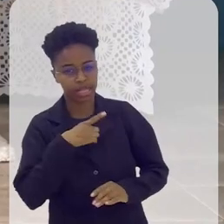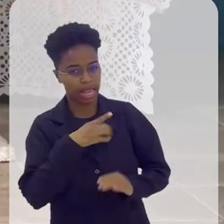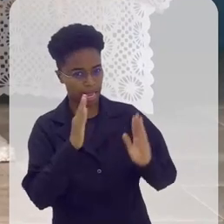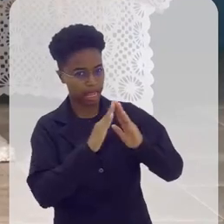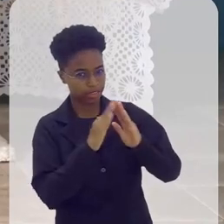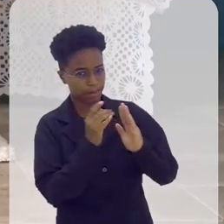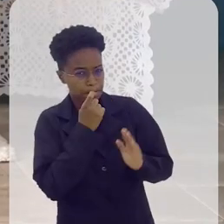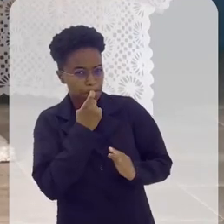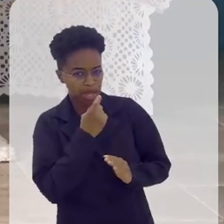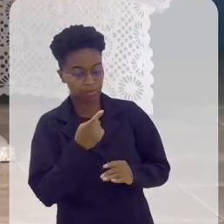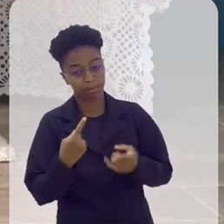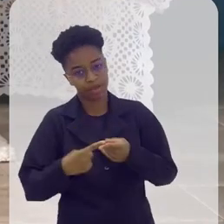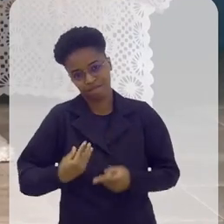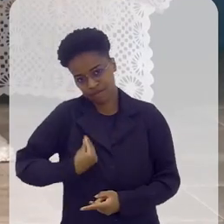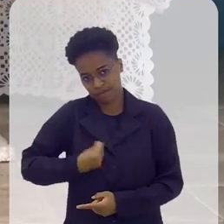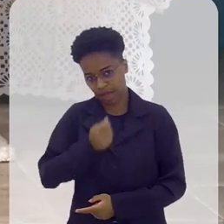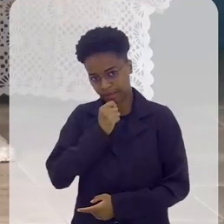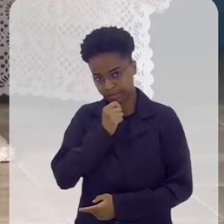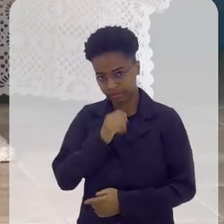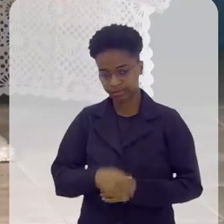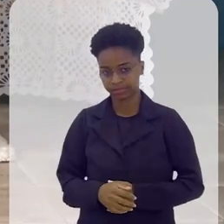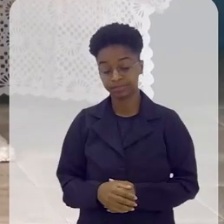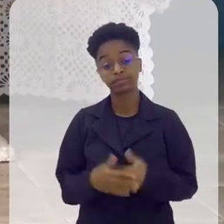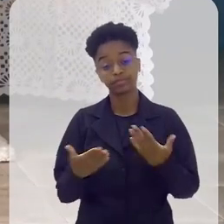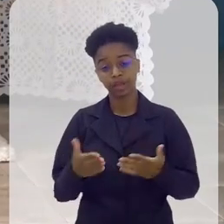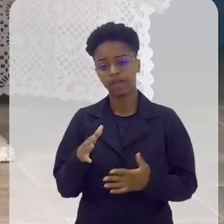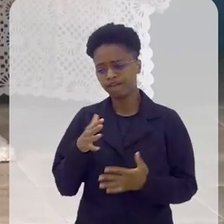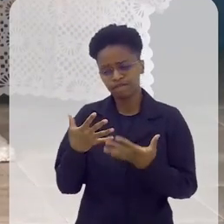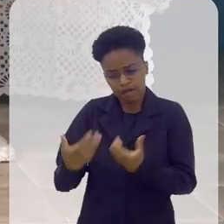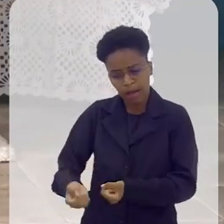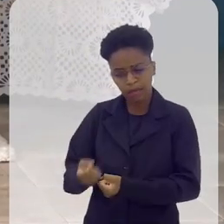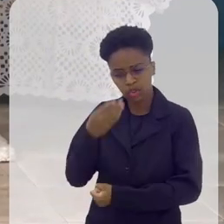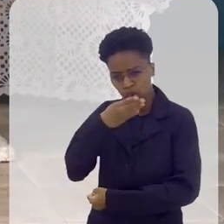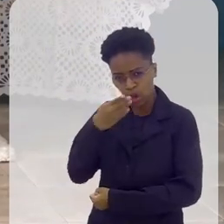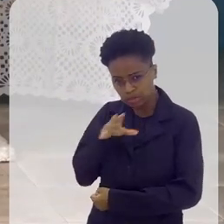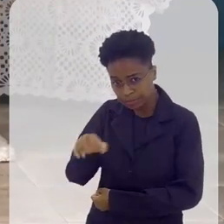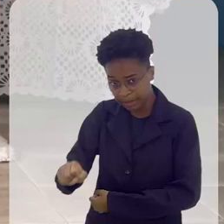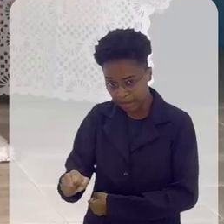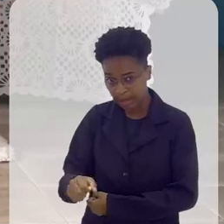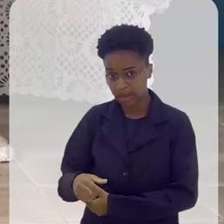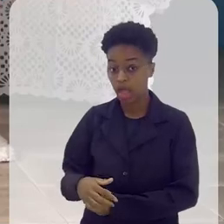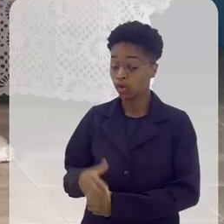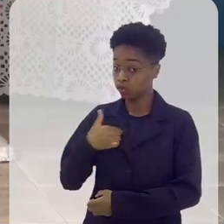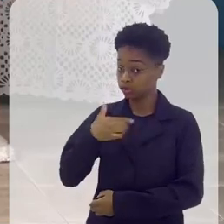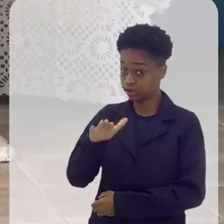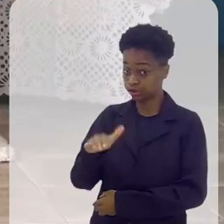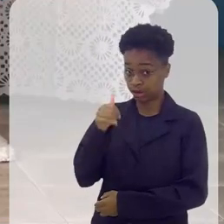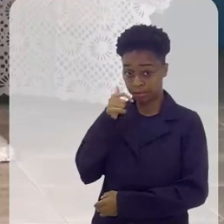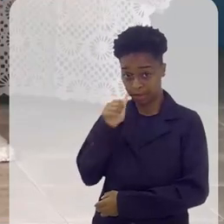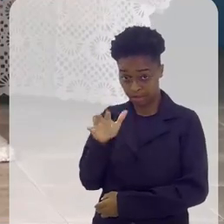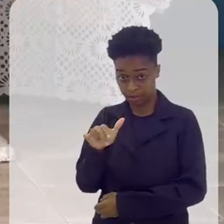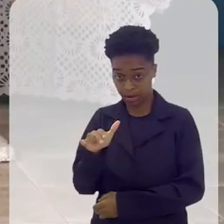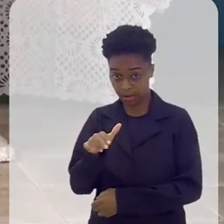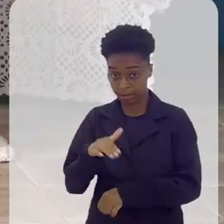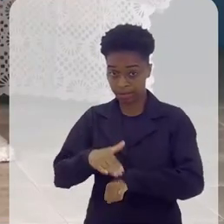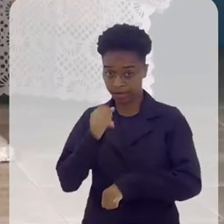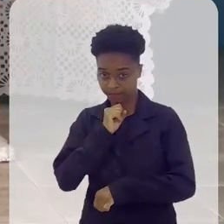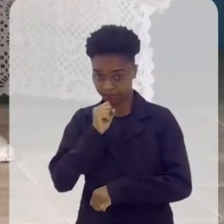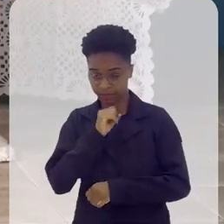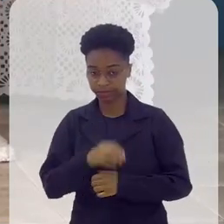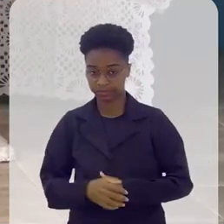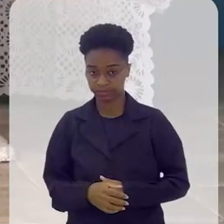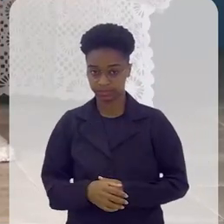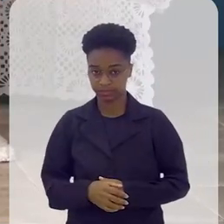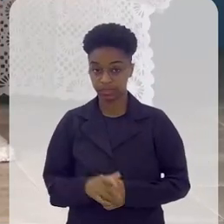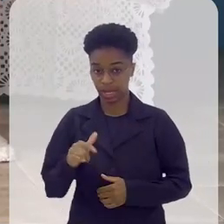dela está logo ali, porque ela está viva, graças a Deus. Vamos pegar doce ali na Dona Juridi. Eu chamo a minha irmã mais